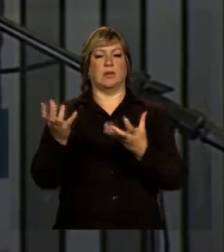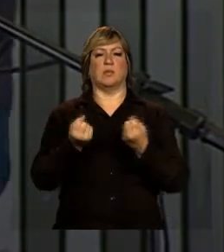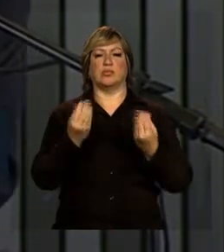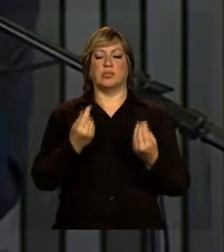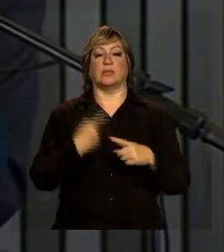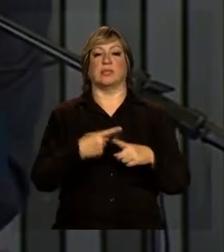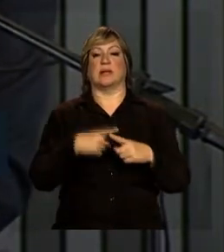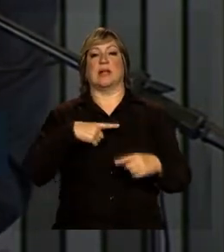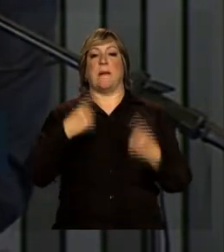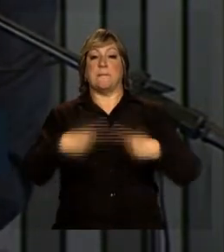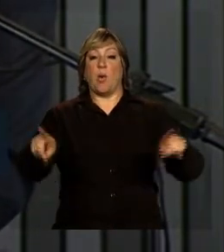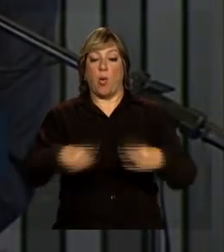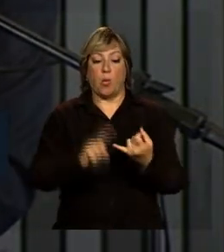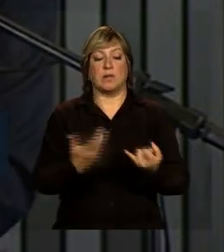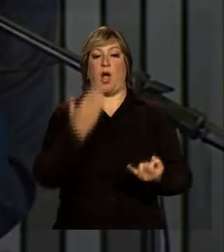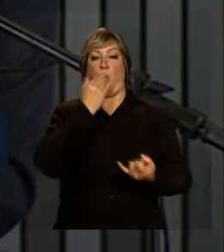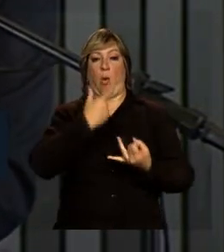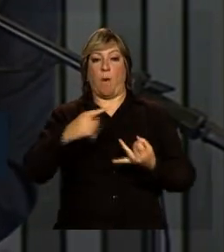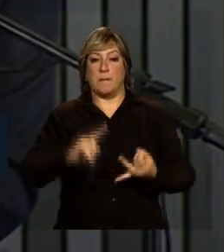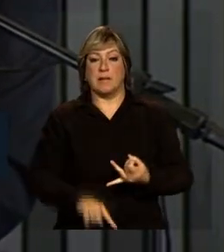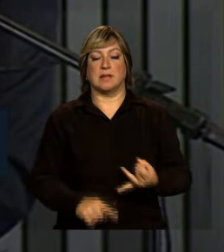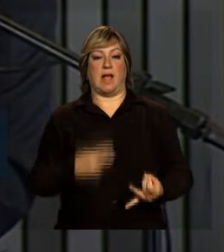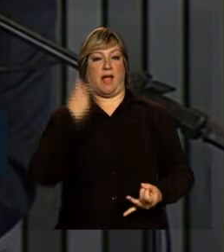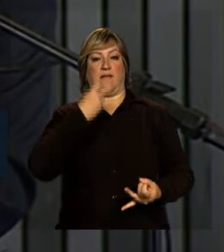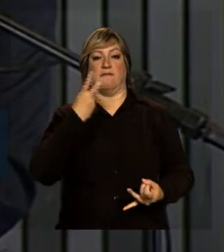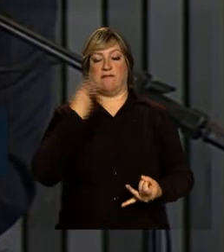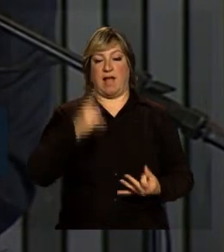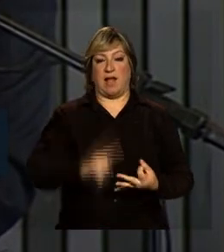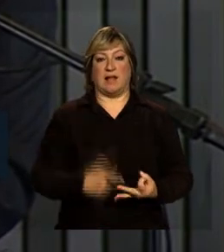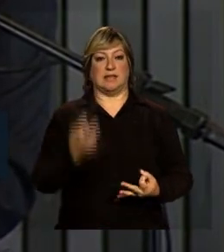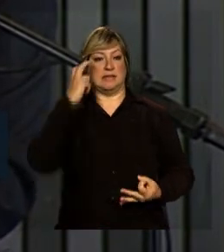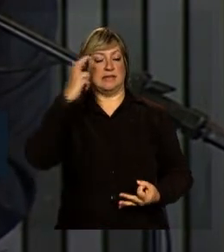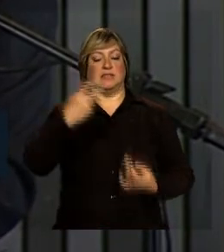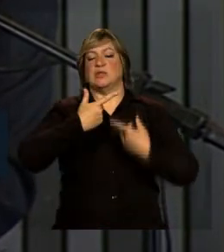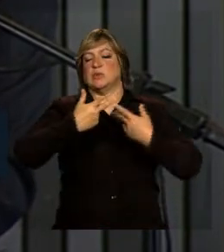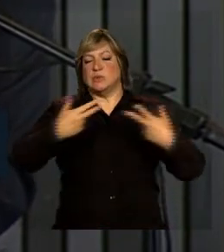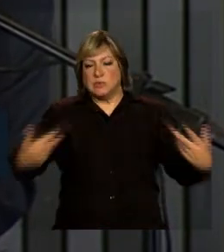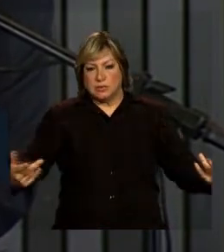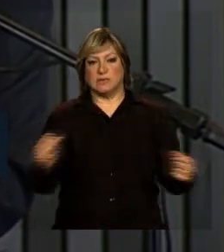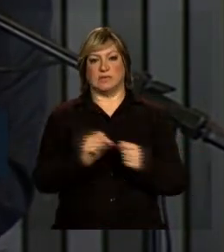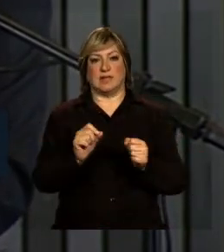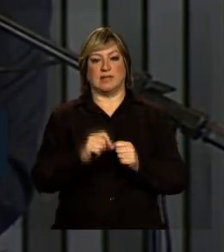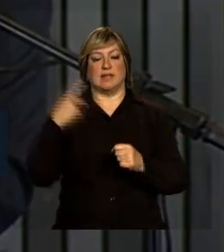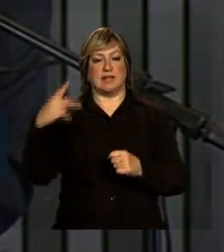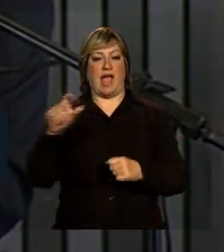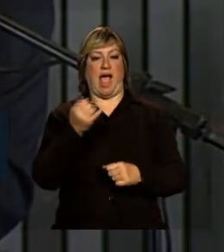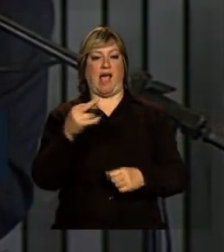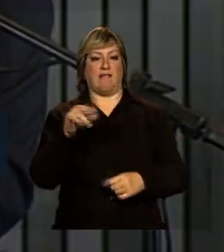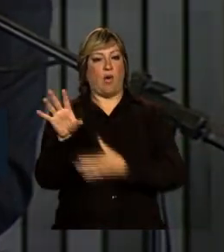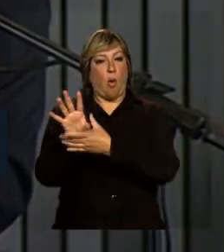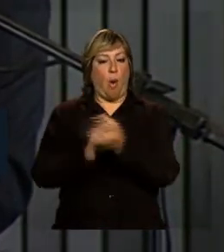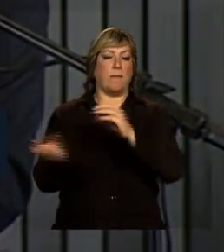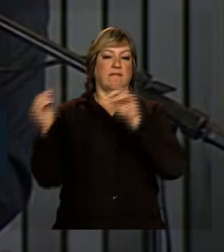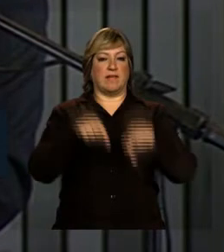a música, a gastronomia, a oralidade, saberes e fazeres. O Cais